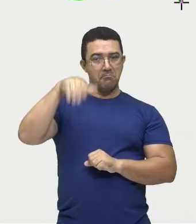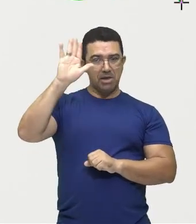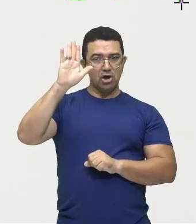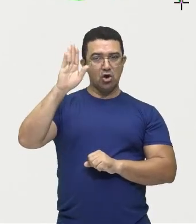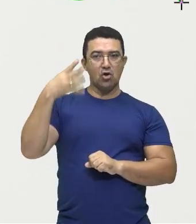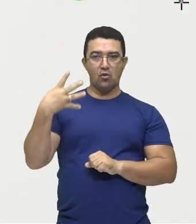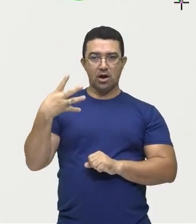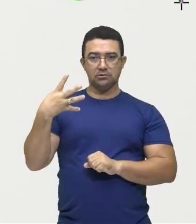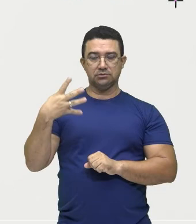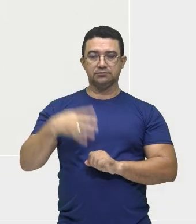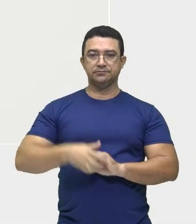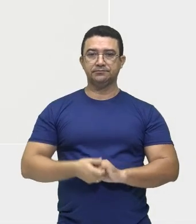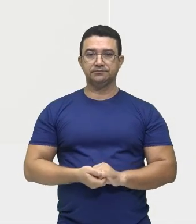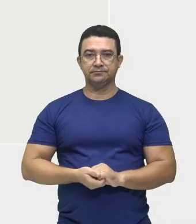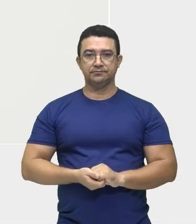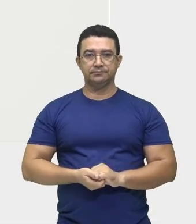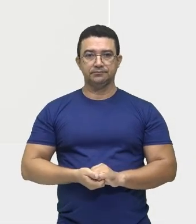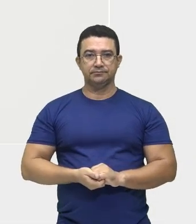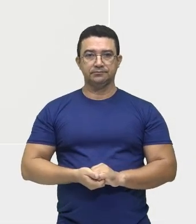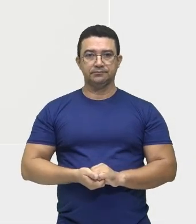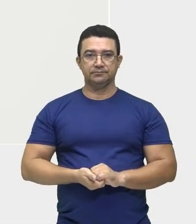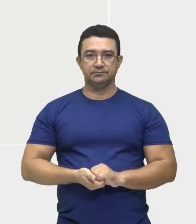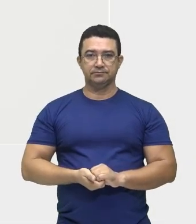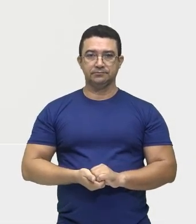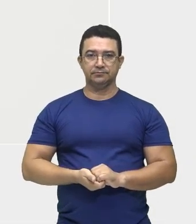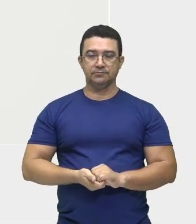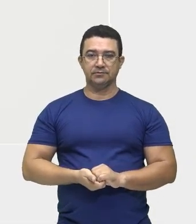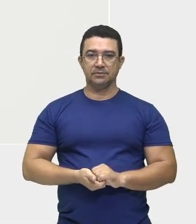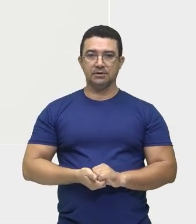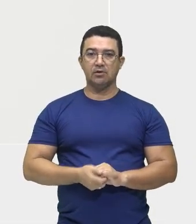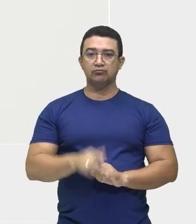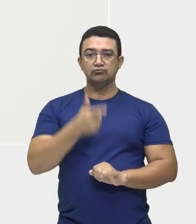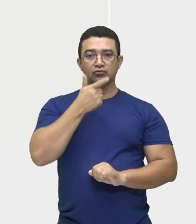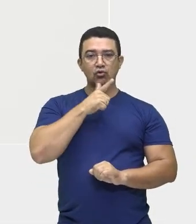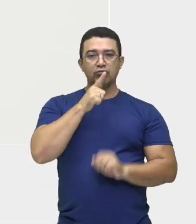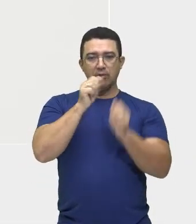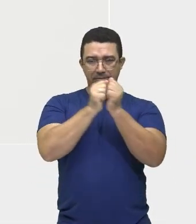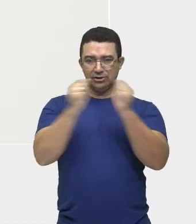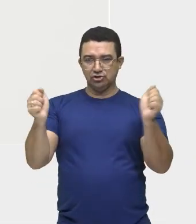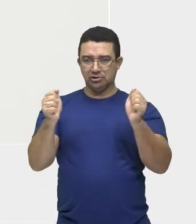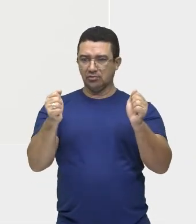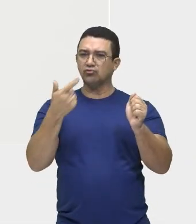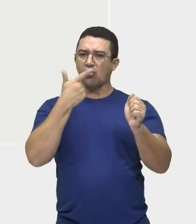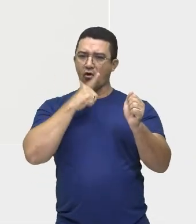4. Beleza, então essas medidas, com essas medidas eu consigo